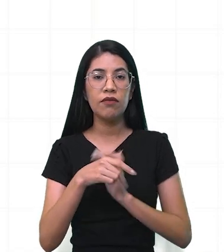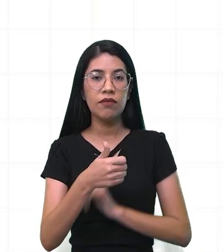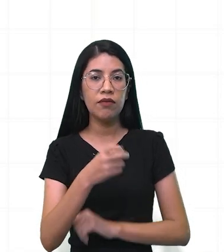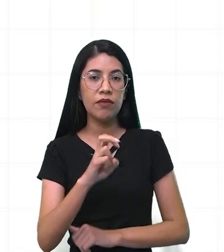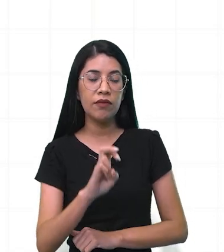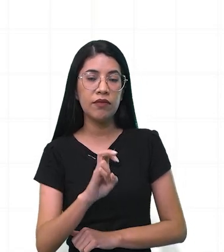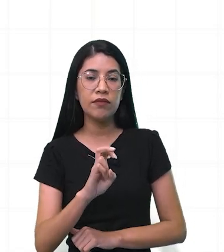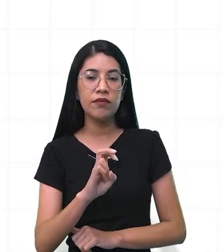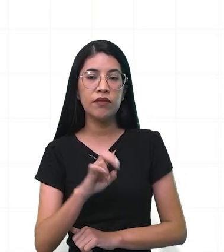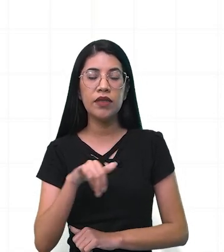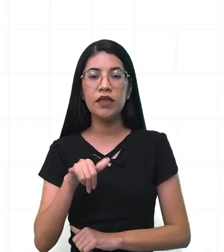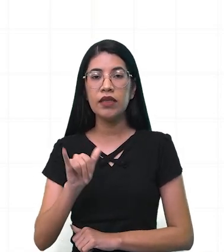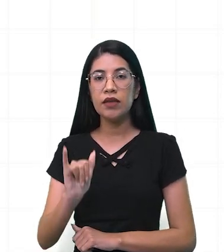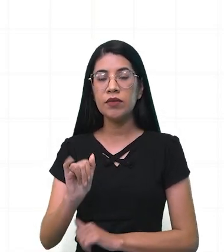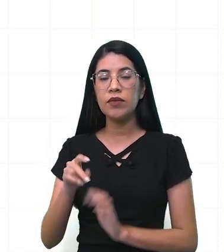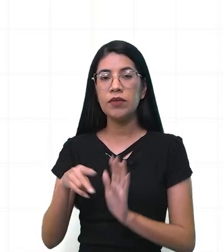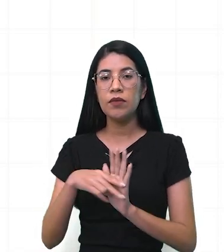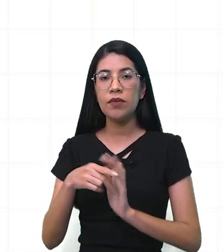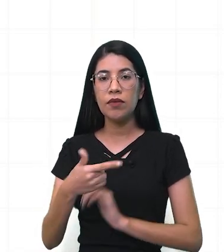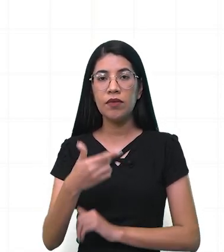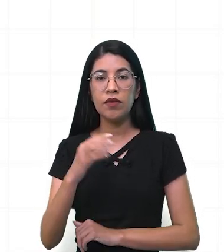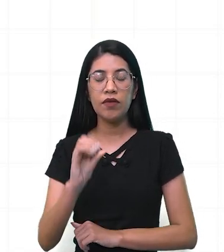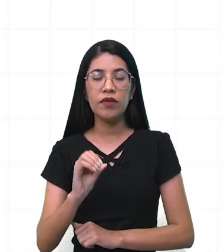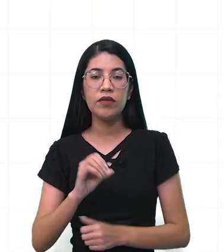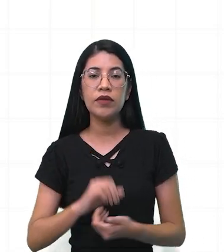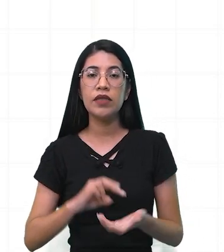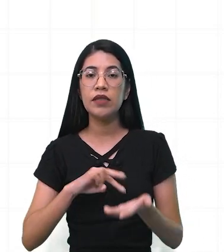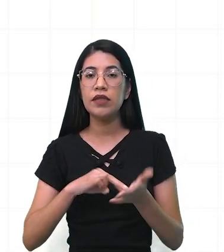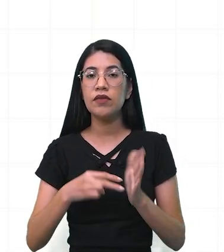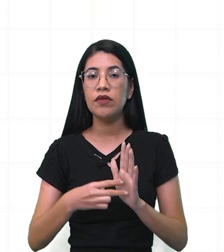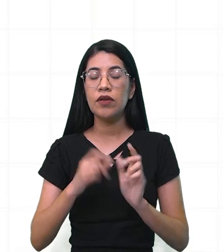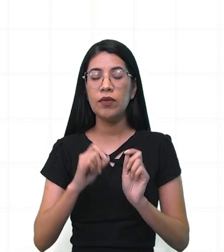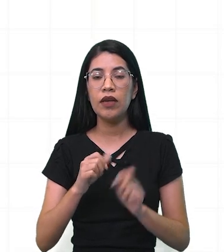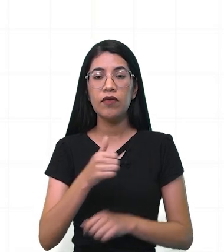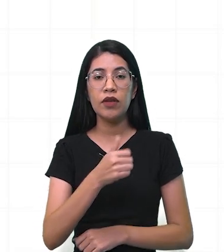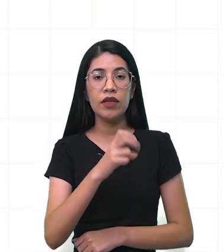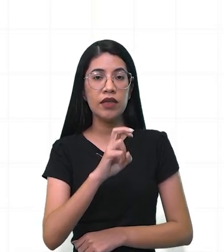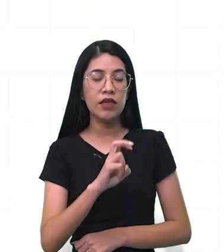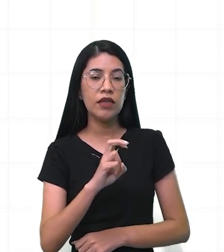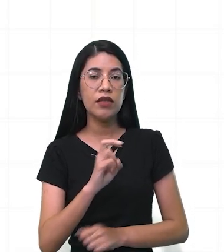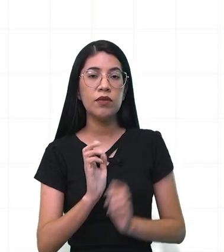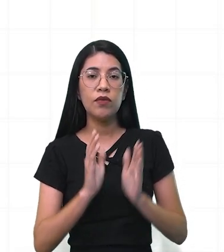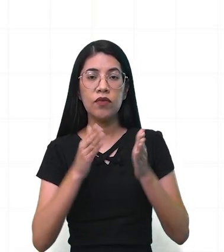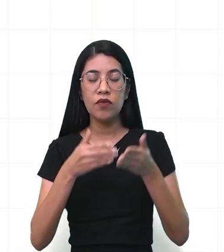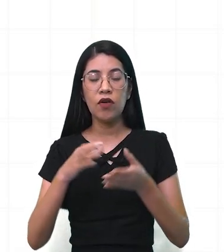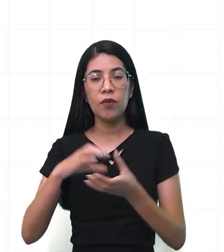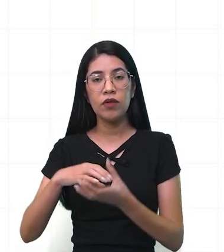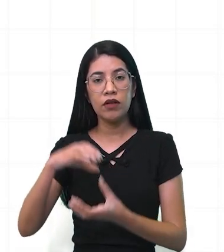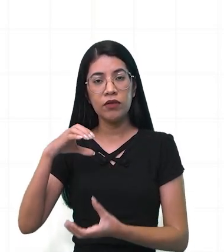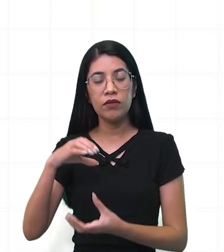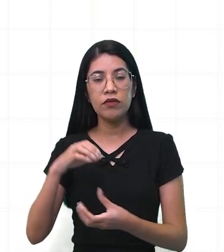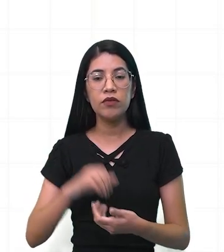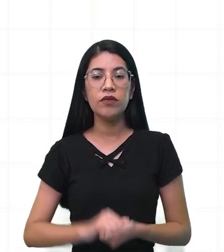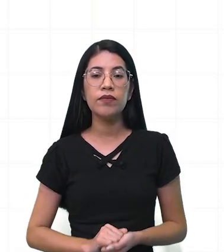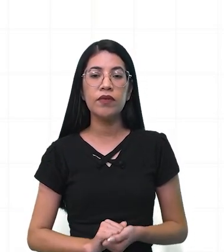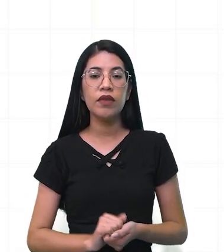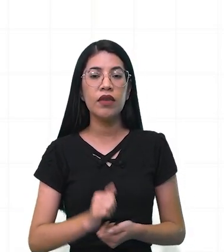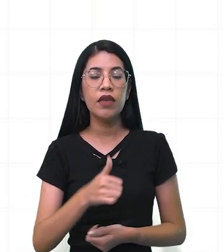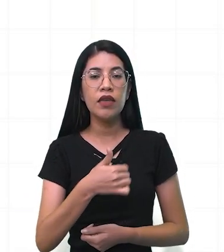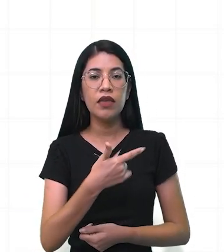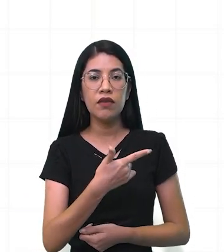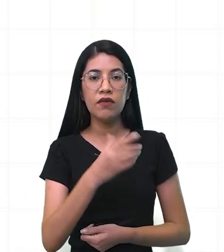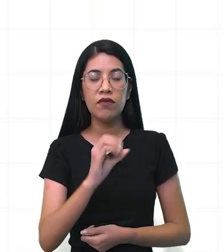seja, foram vendidos 15 ingressos para adultos e foram vendidos